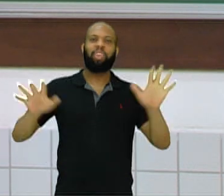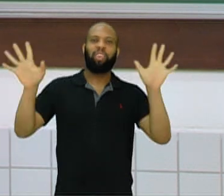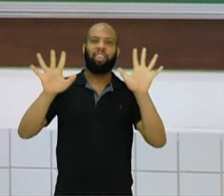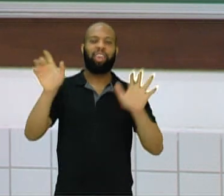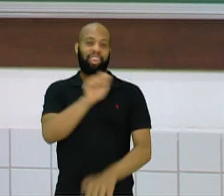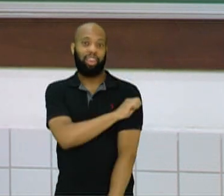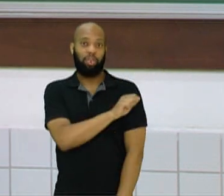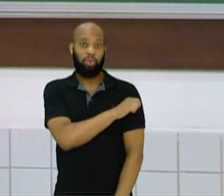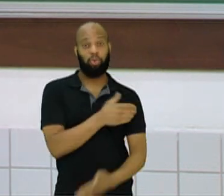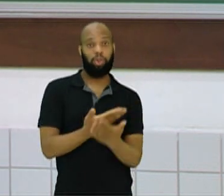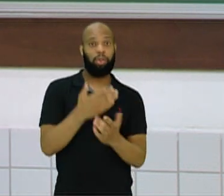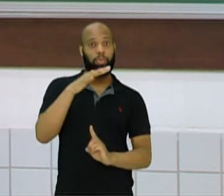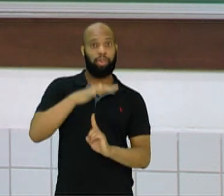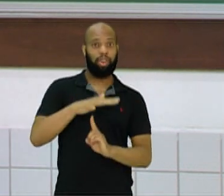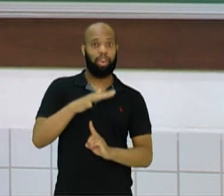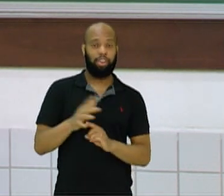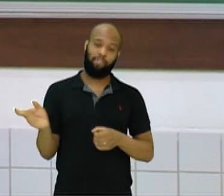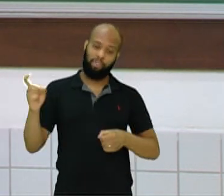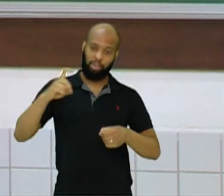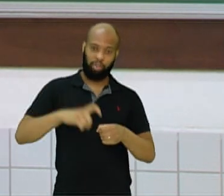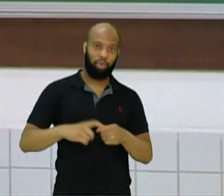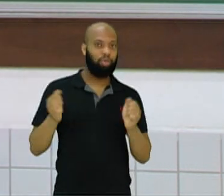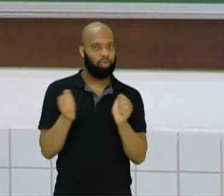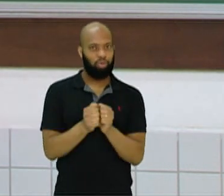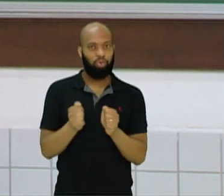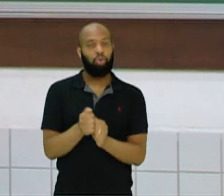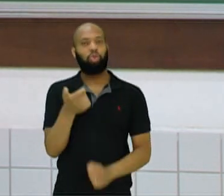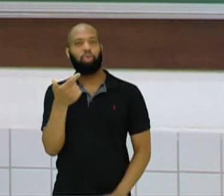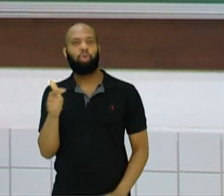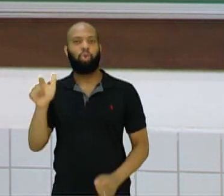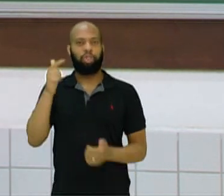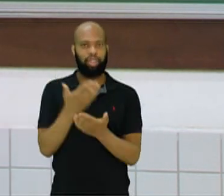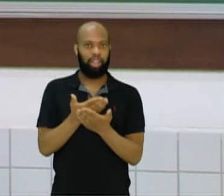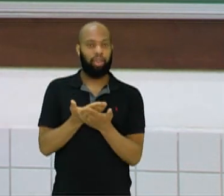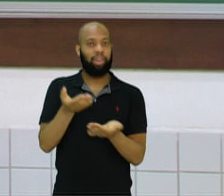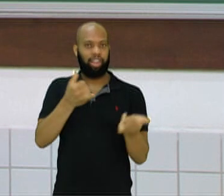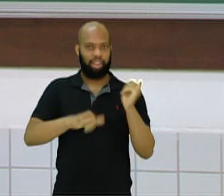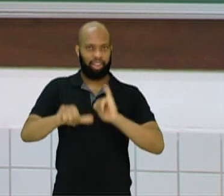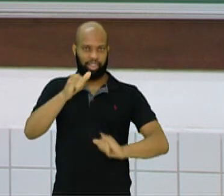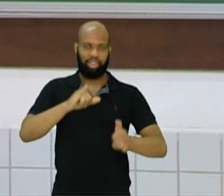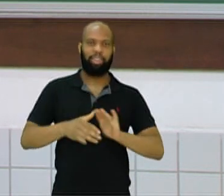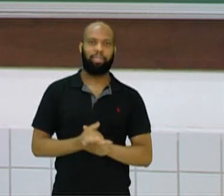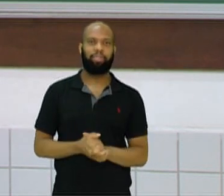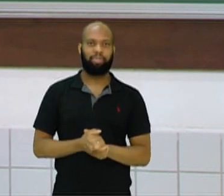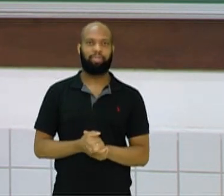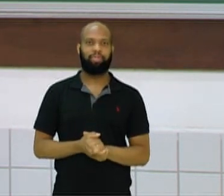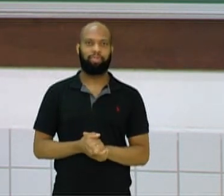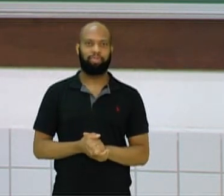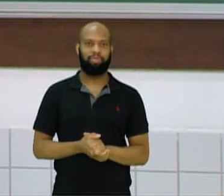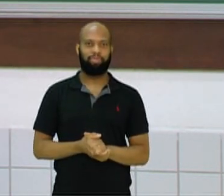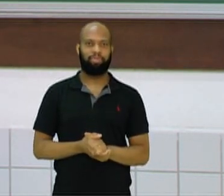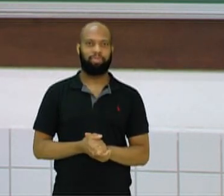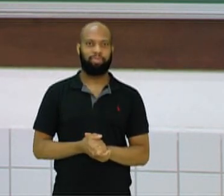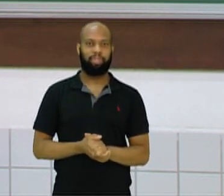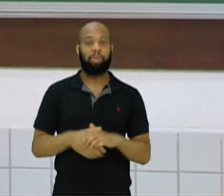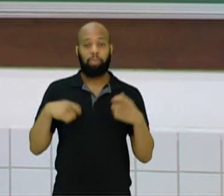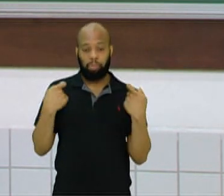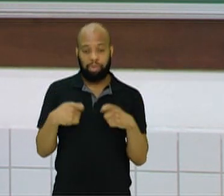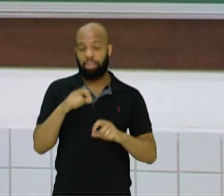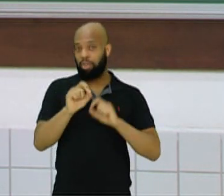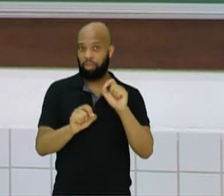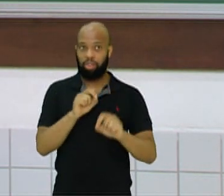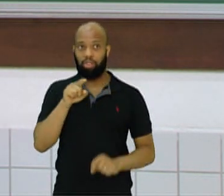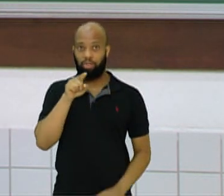Olá, alunos do Aula Paraná! Estamos aqui para mais uma aula de Química e é necessário